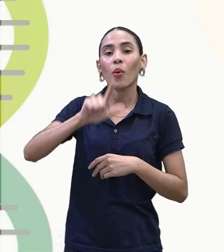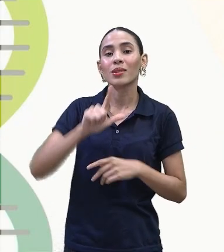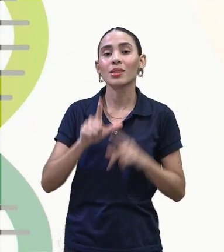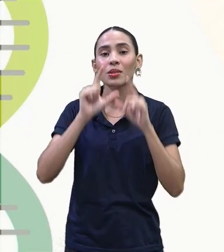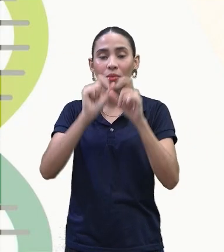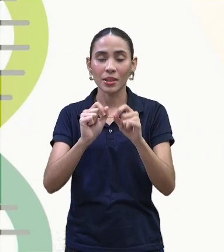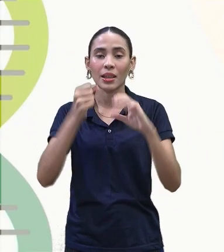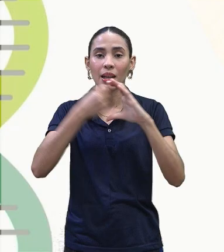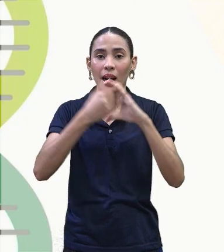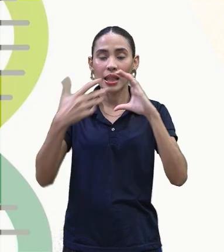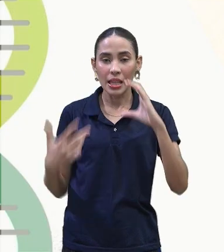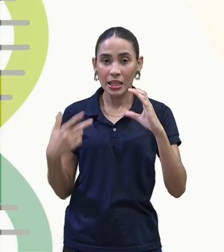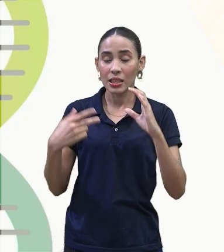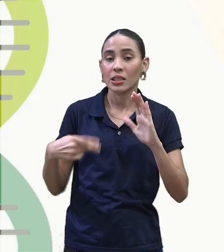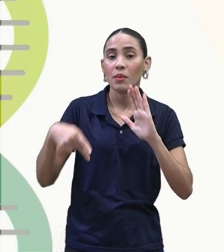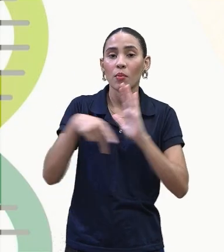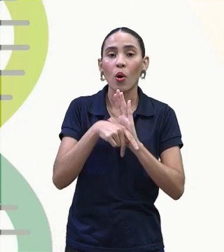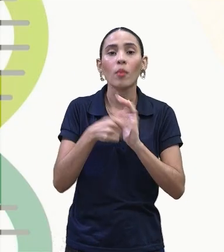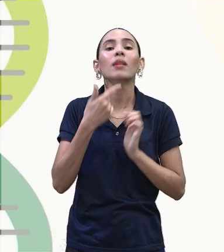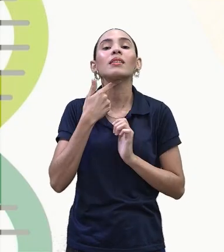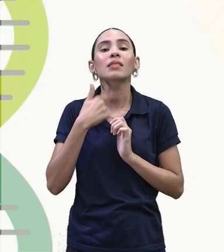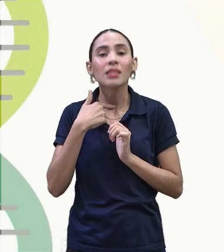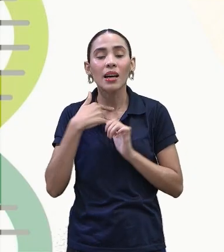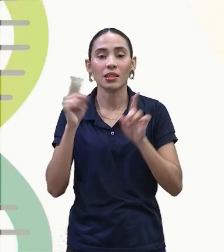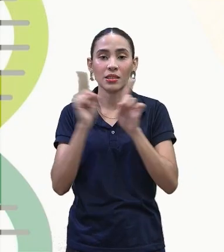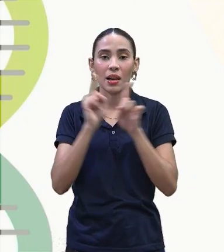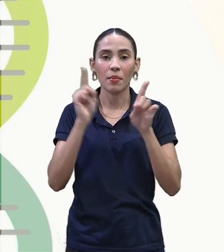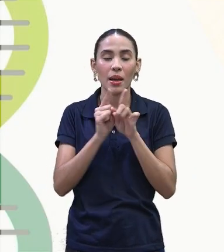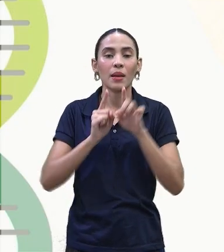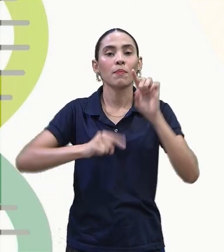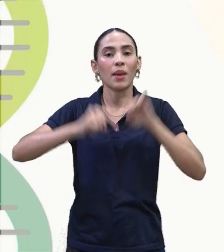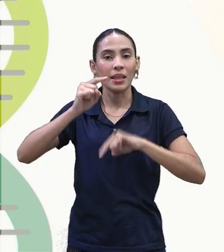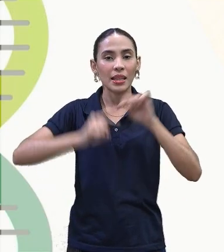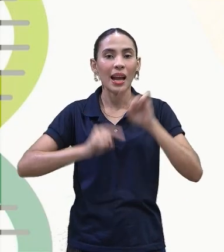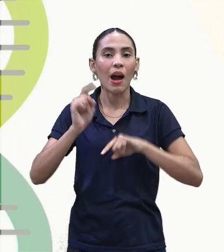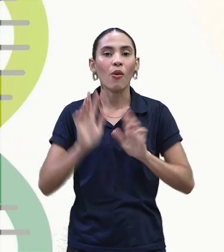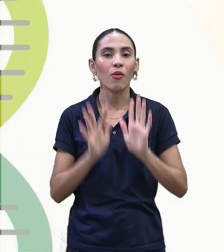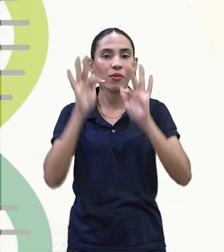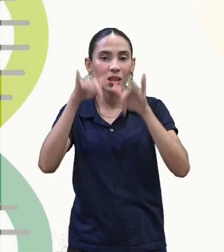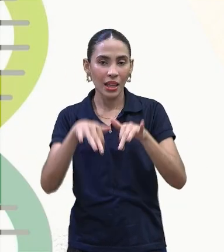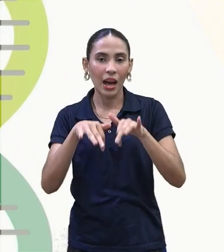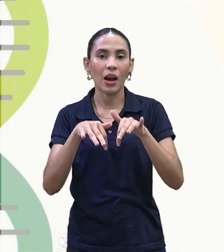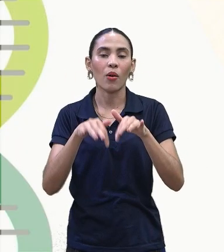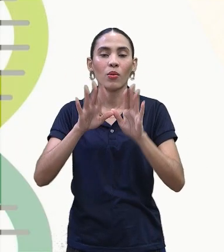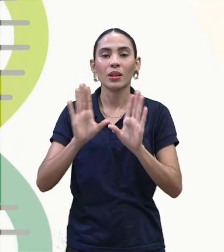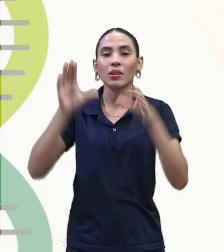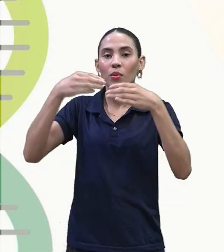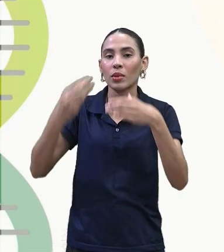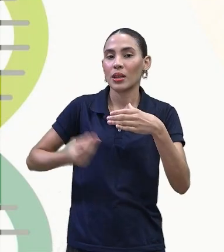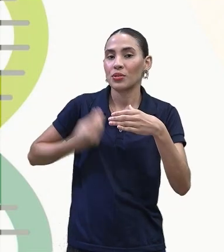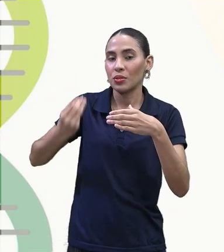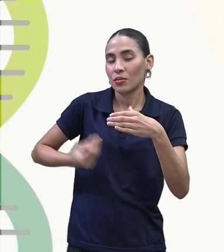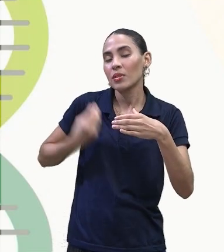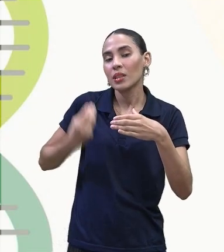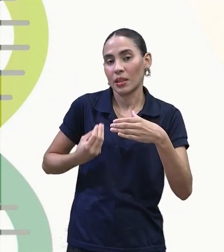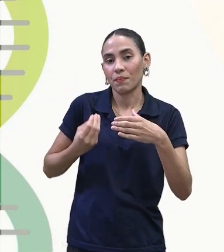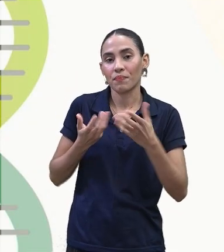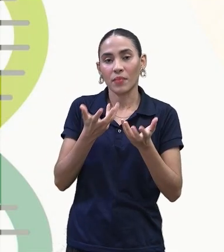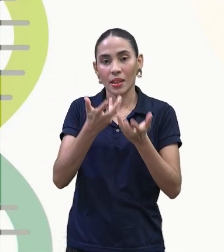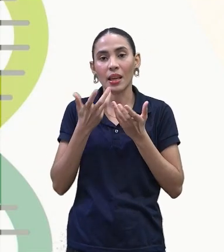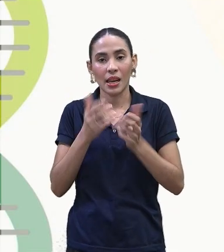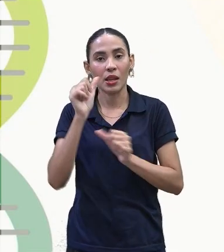as características desejadas, né, no nosso produto final, nesse organismo que a gente está